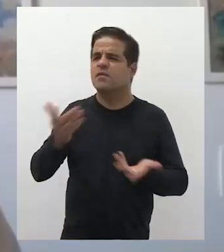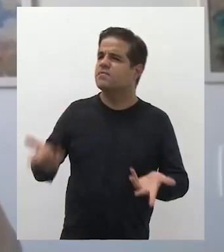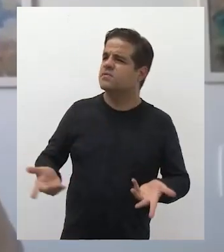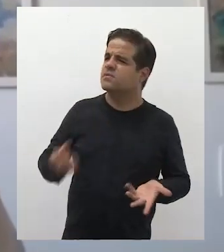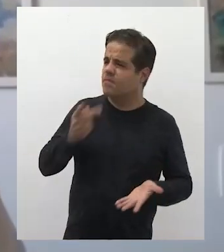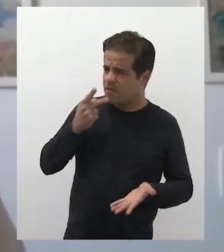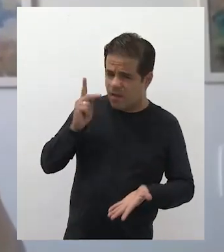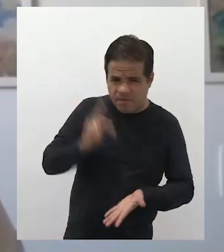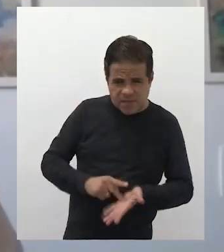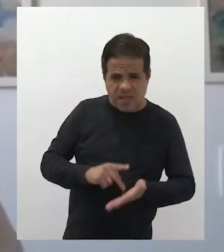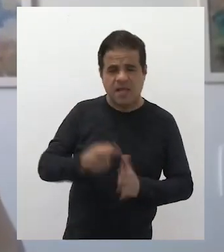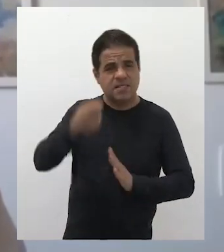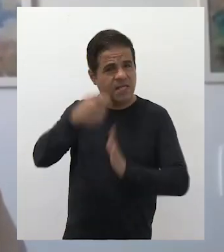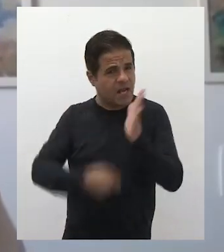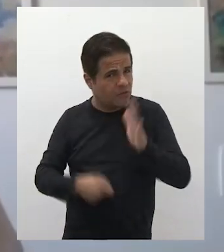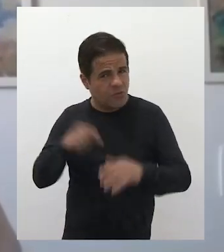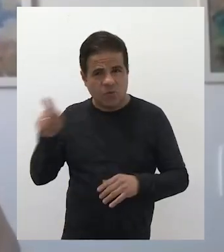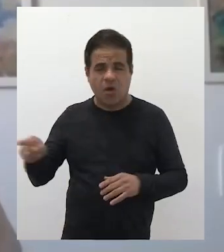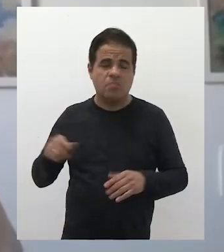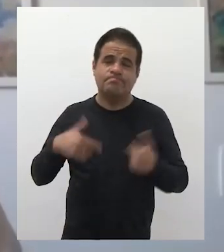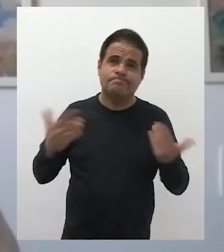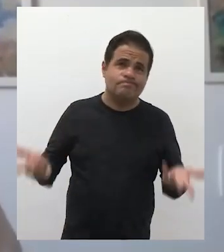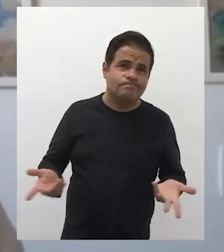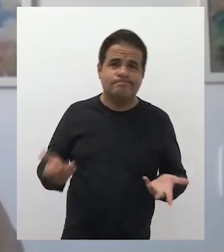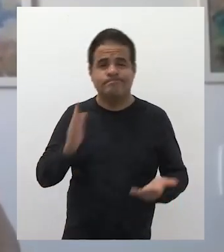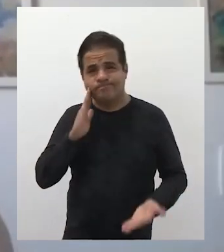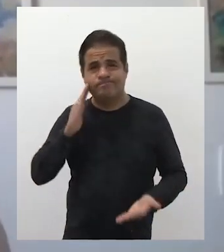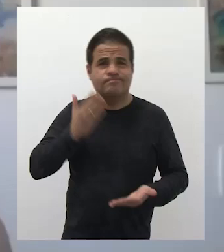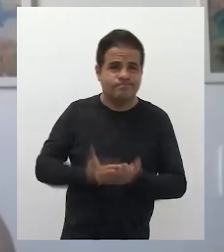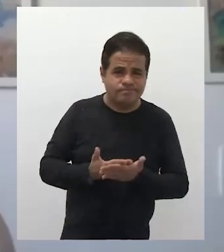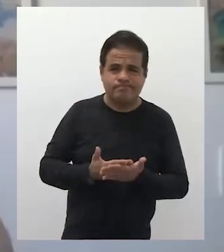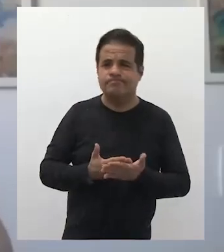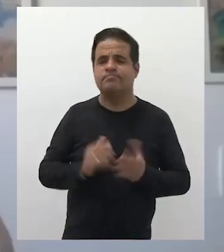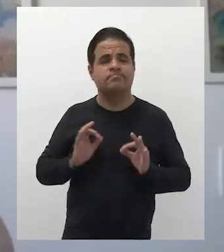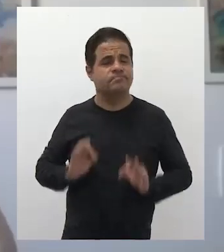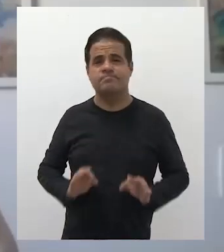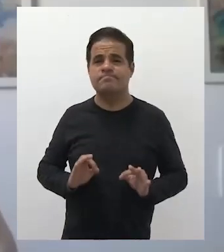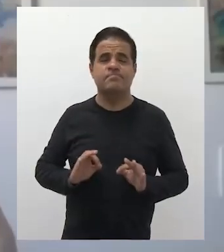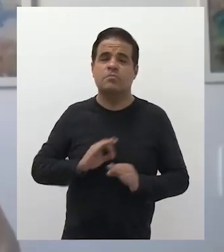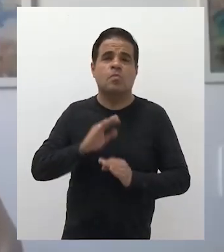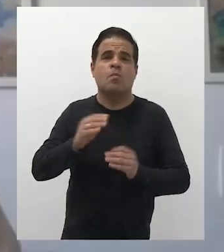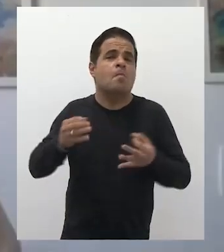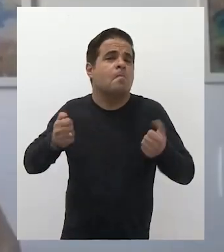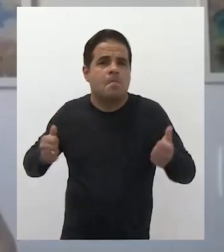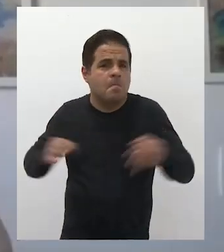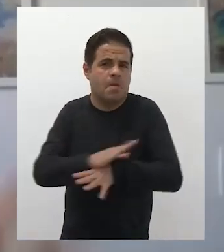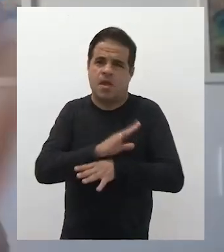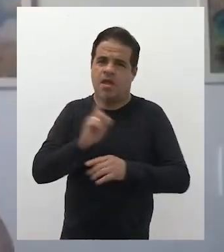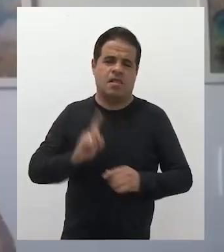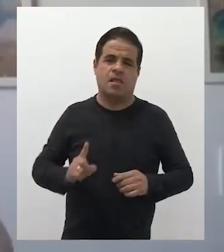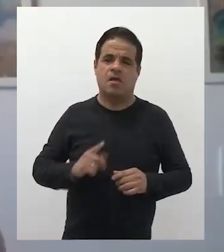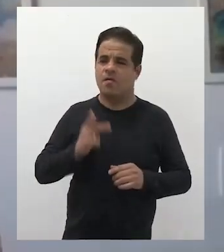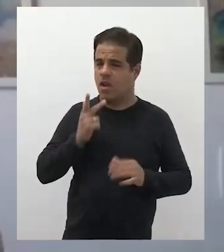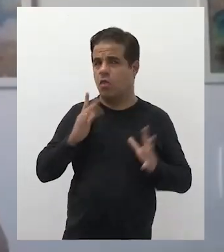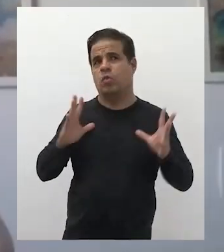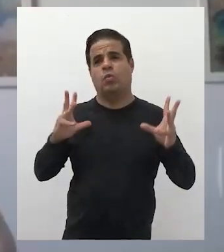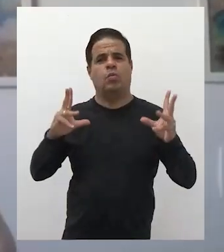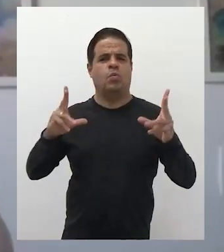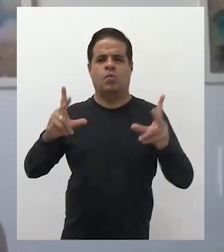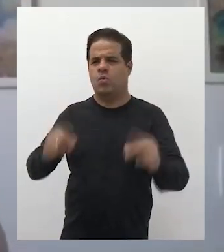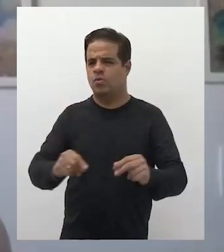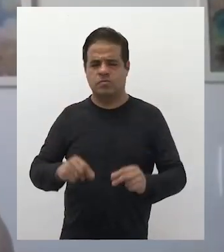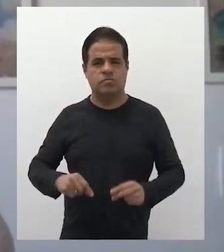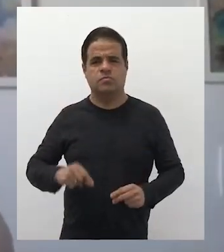honestamente, pessoal, esses relatórios, eles são confiáveis até certo ponto. Porque o que os governos vão falar? Tudo que é